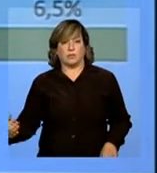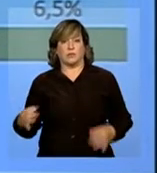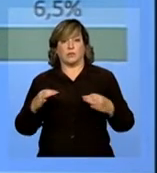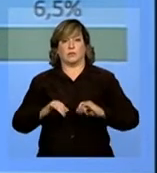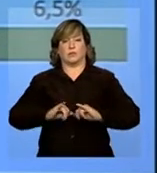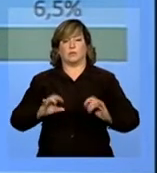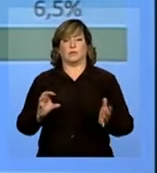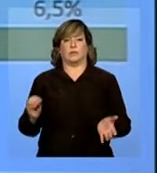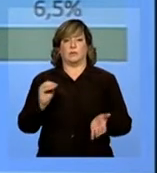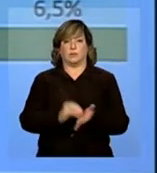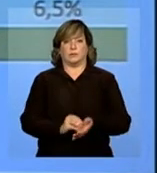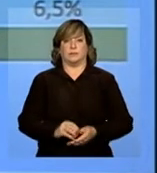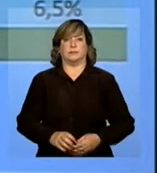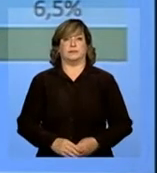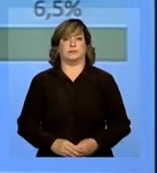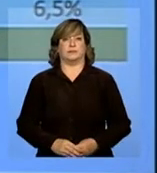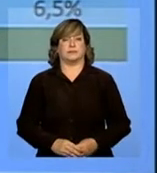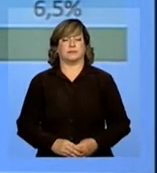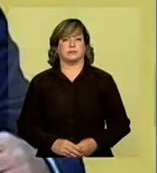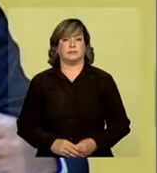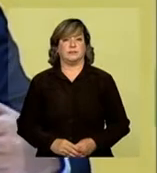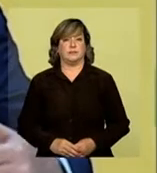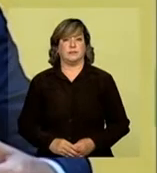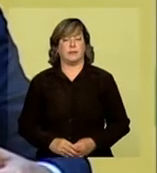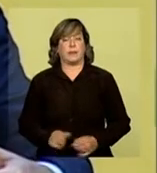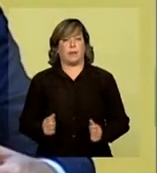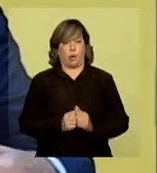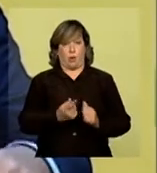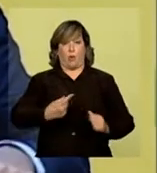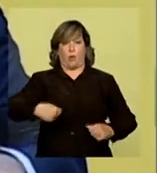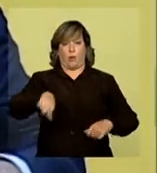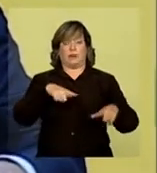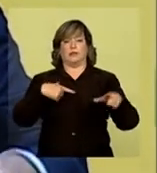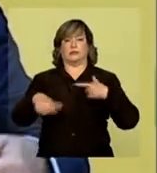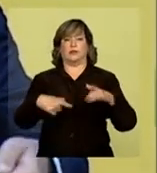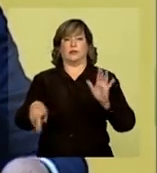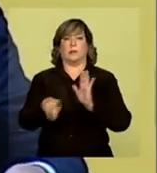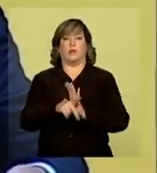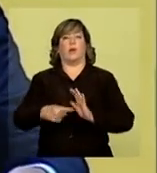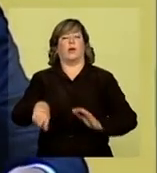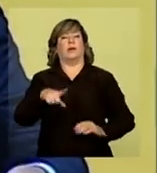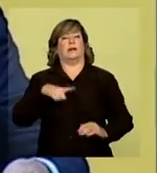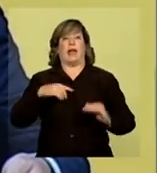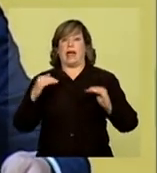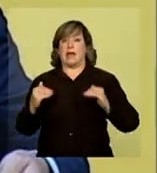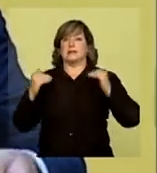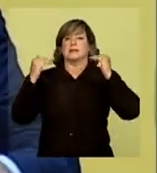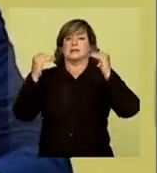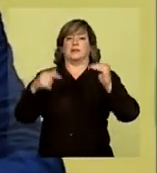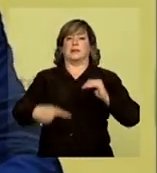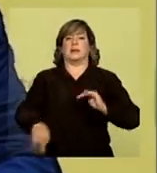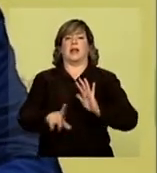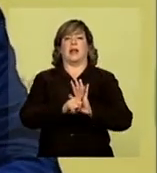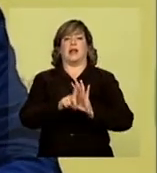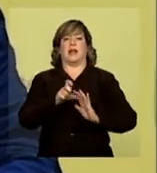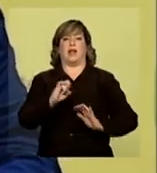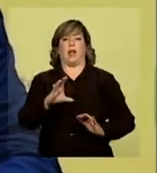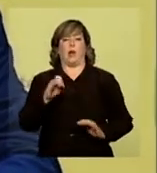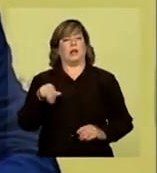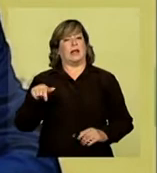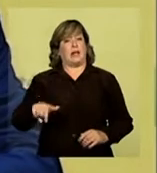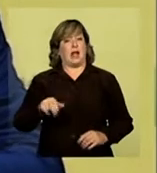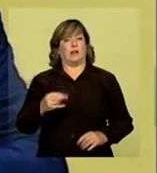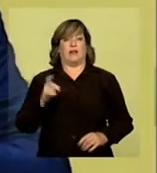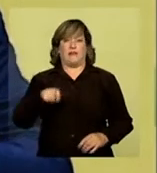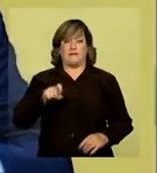específicas e complementares e com essas ações próprias você vê elas estão Acima da Lei de cotas E se eu deveria